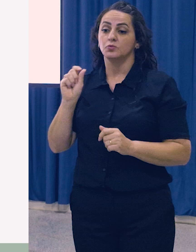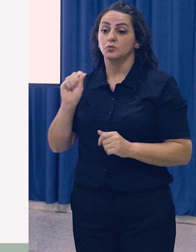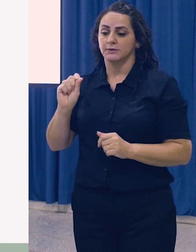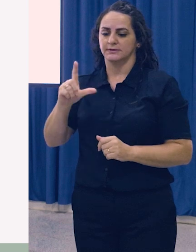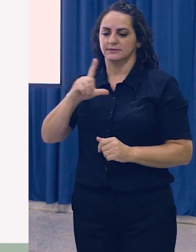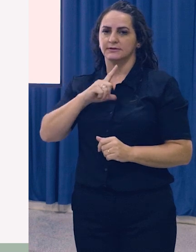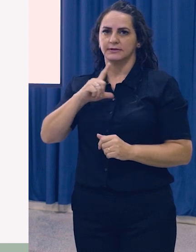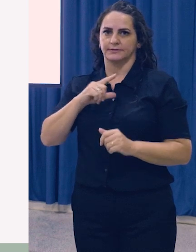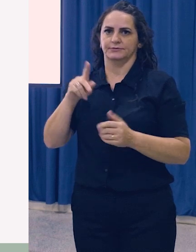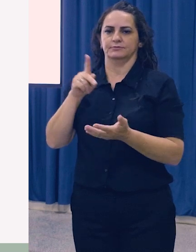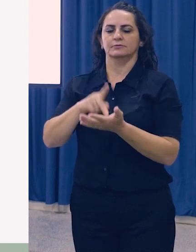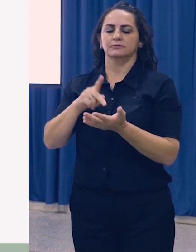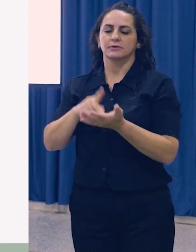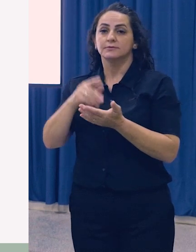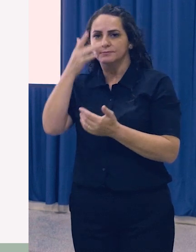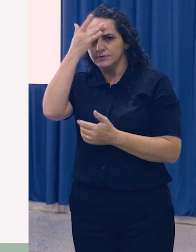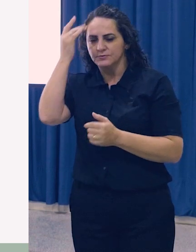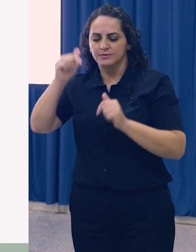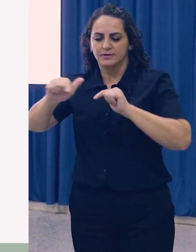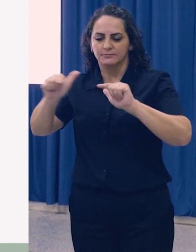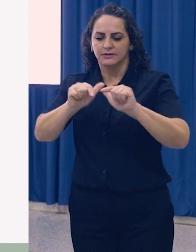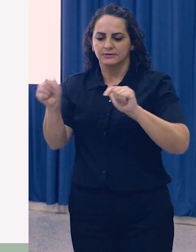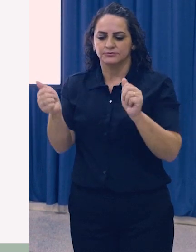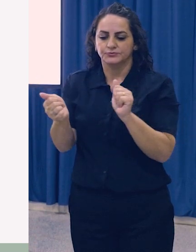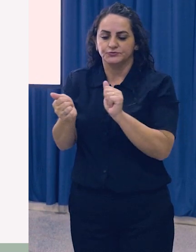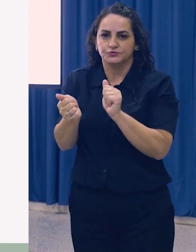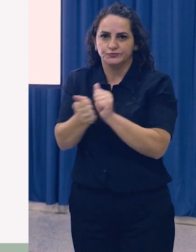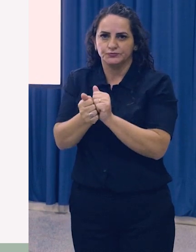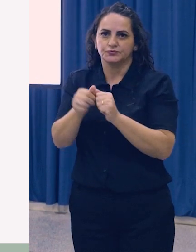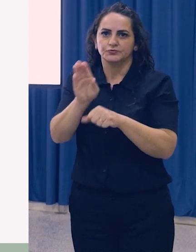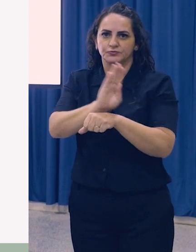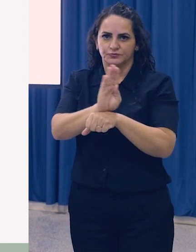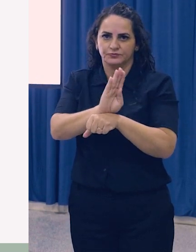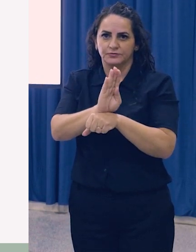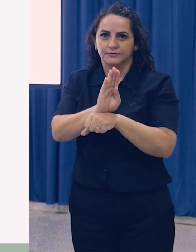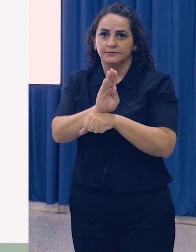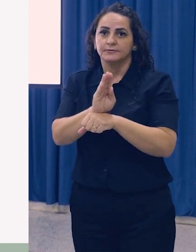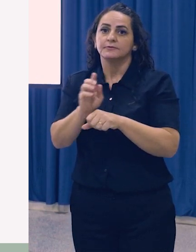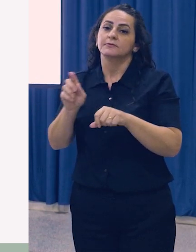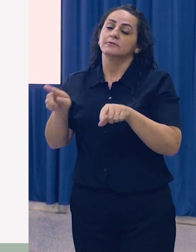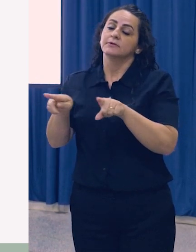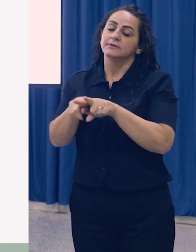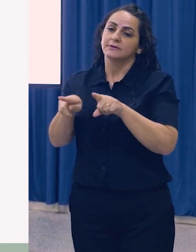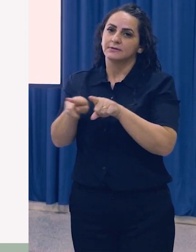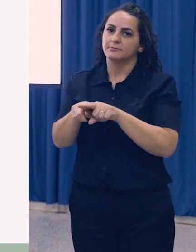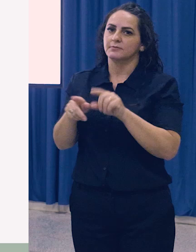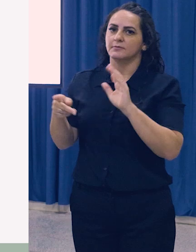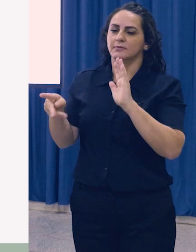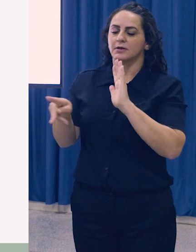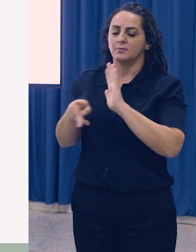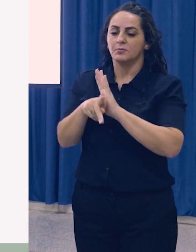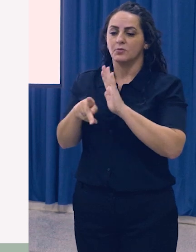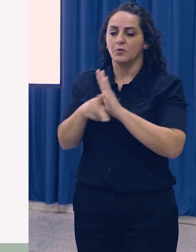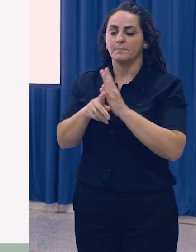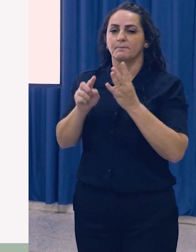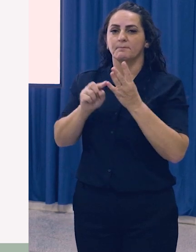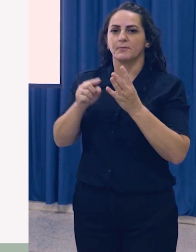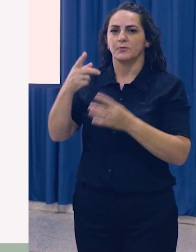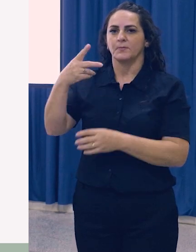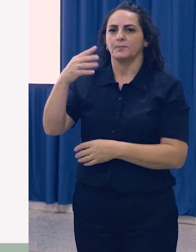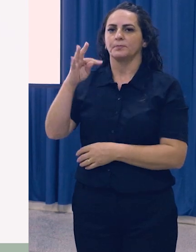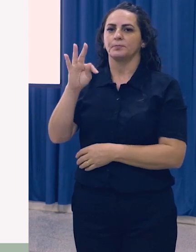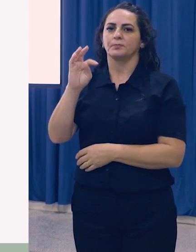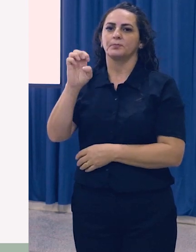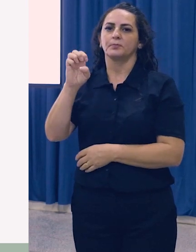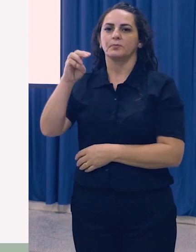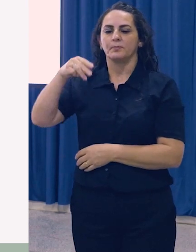profissionais que a gente tem trabalhando no nosso filme, onde a gente pode chegar. E ela precisa ser temporal, a gente tem que definir um prazo para ela. Então,